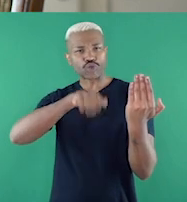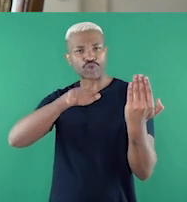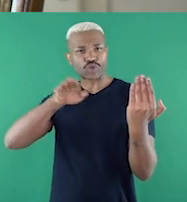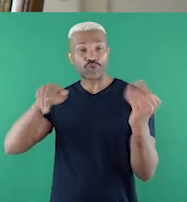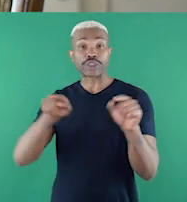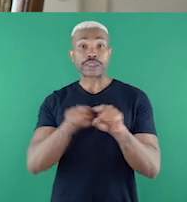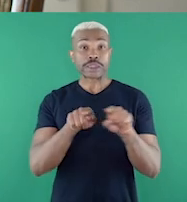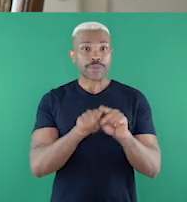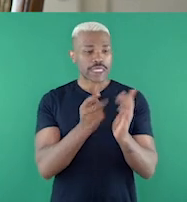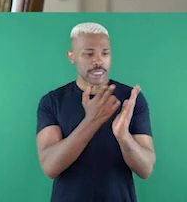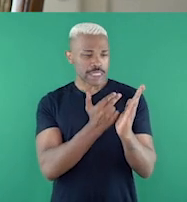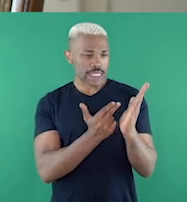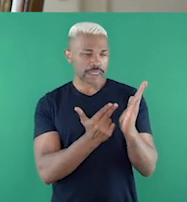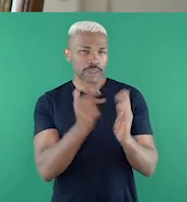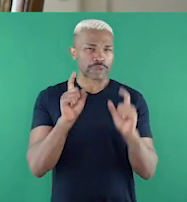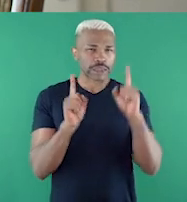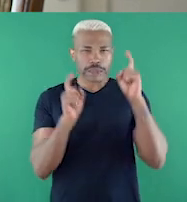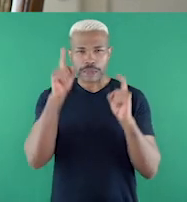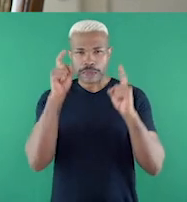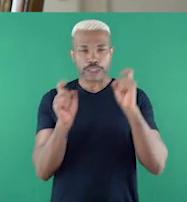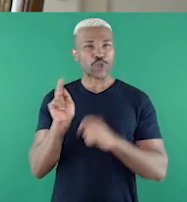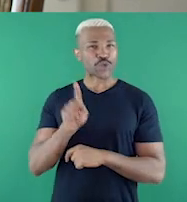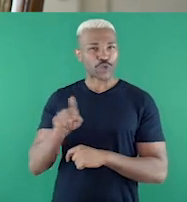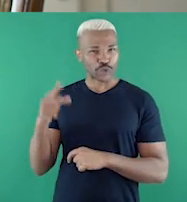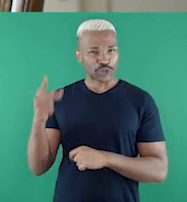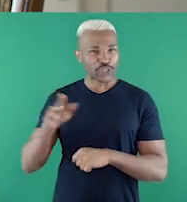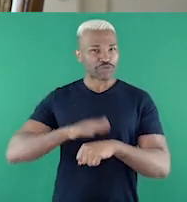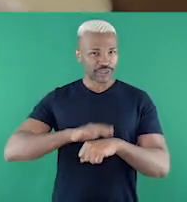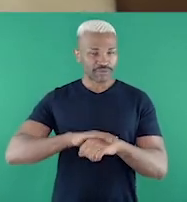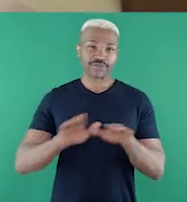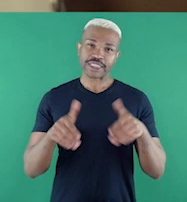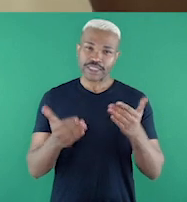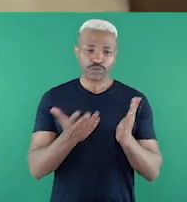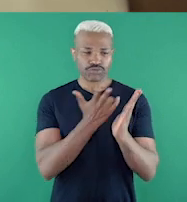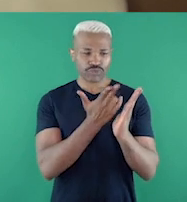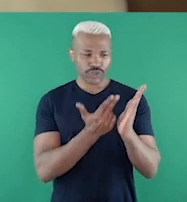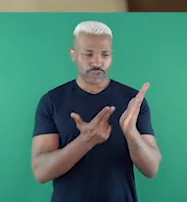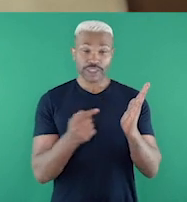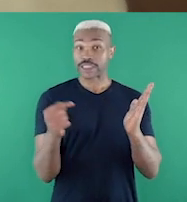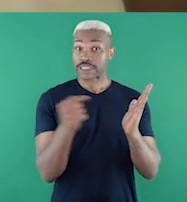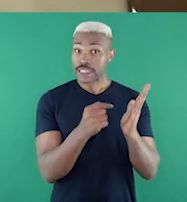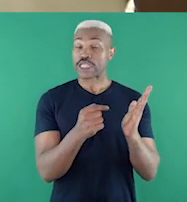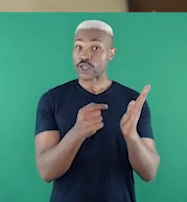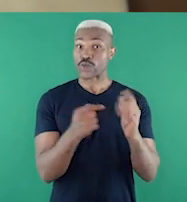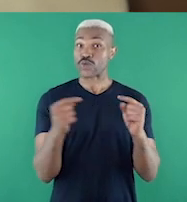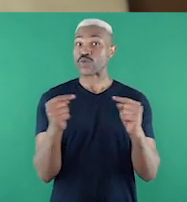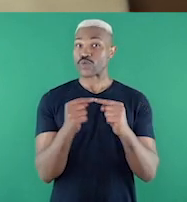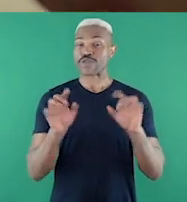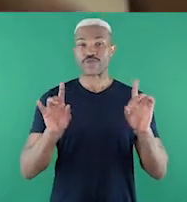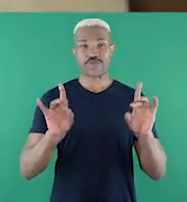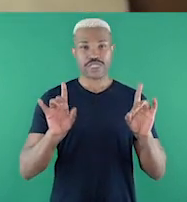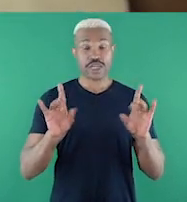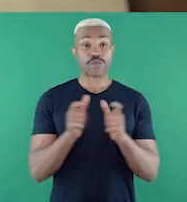ele fazia caricaturas de seus professores. Então, as ilustrações, elas têm esse toque, né, especial, que